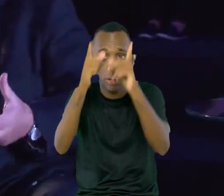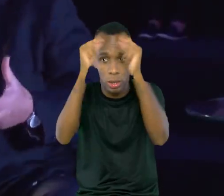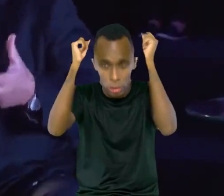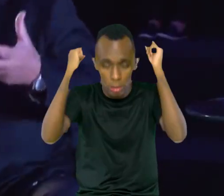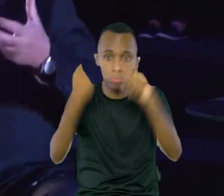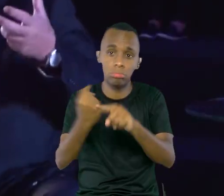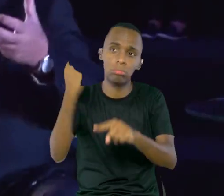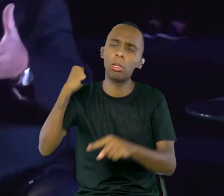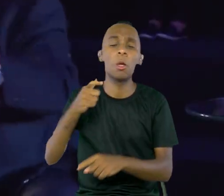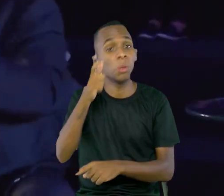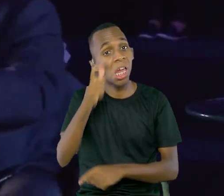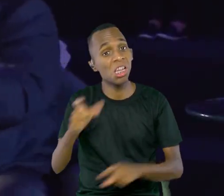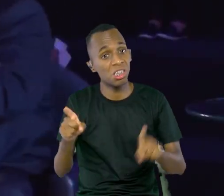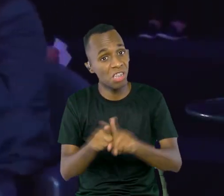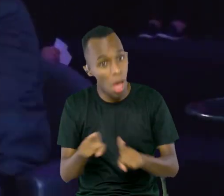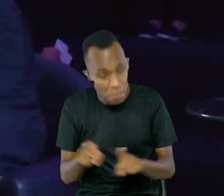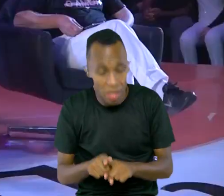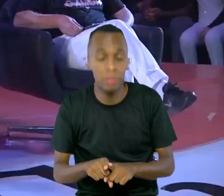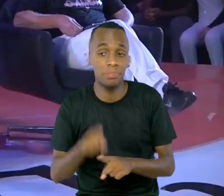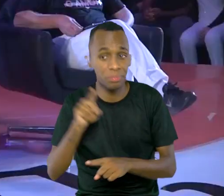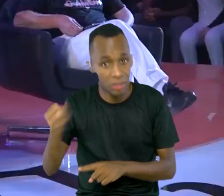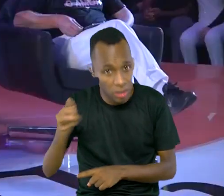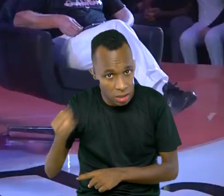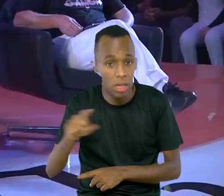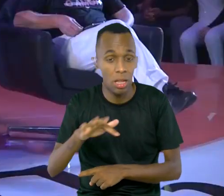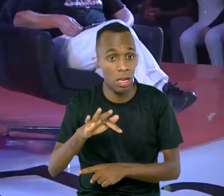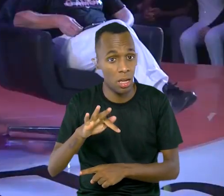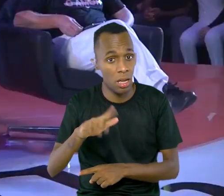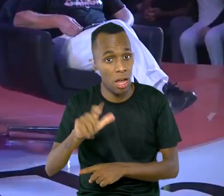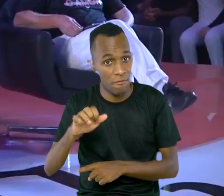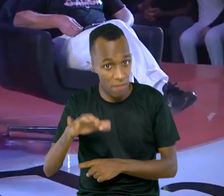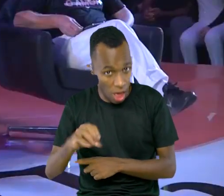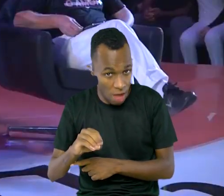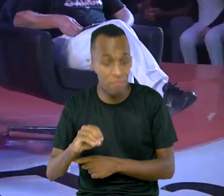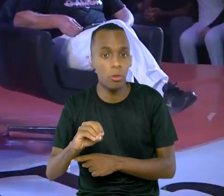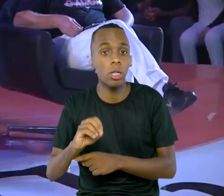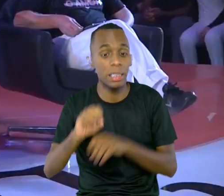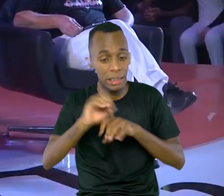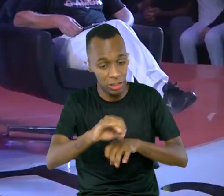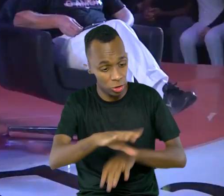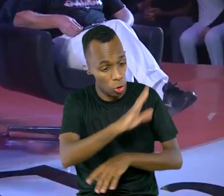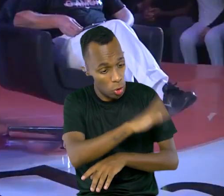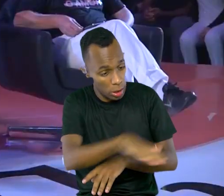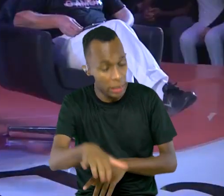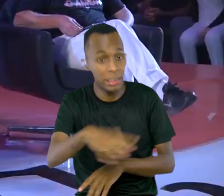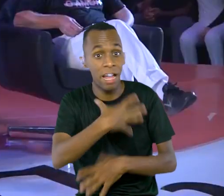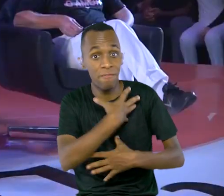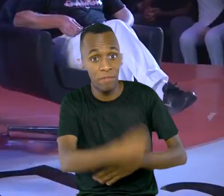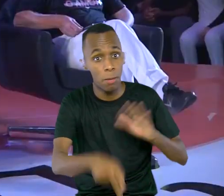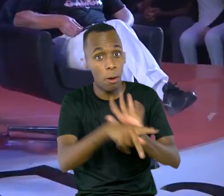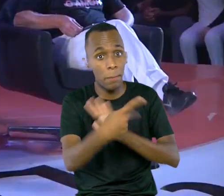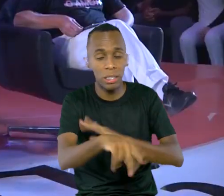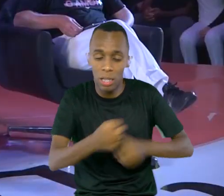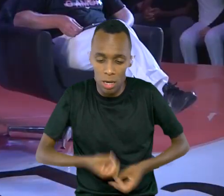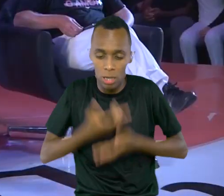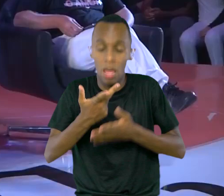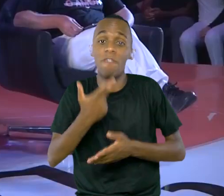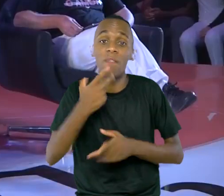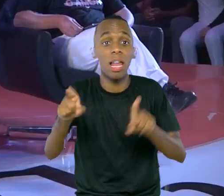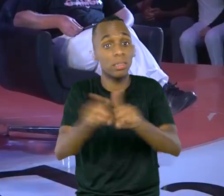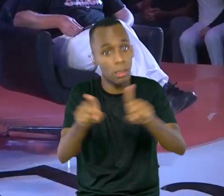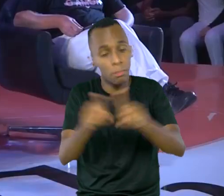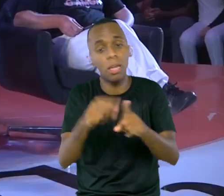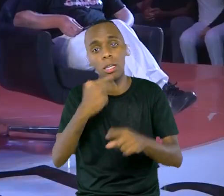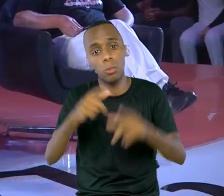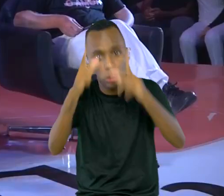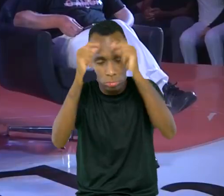antigo. Uma coisa até curiosa, ele, o Flávio de Jorge, ele ensinou as filhas dele a